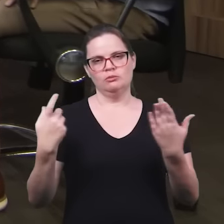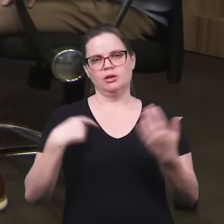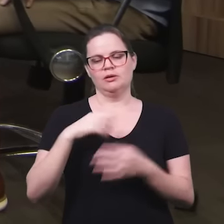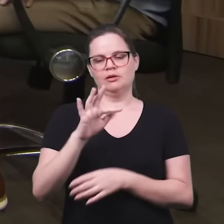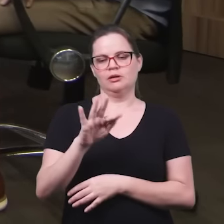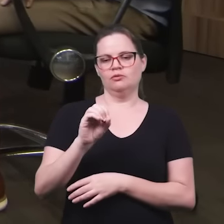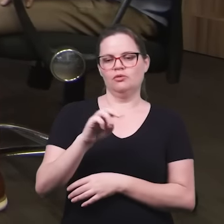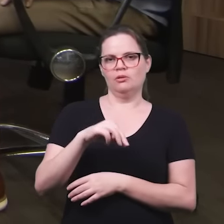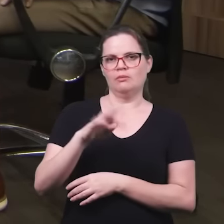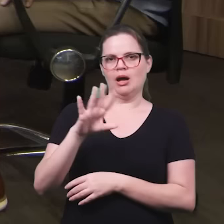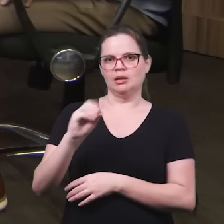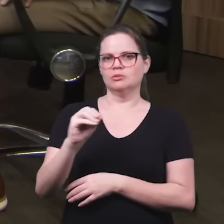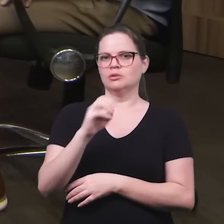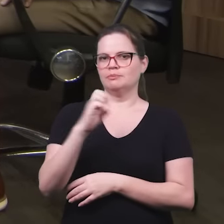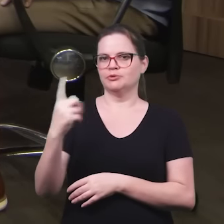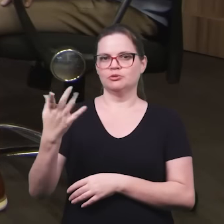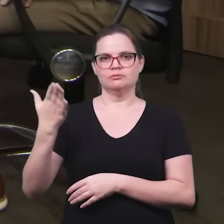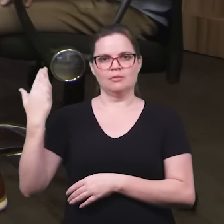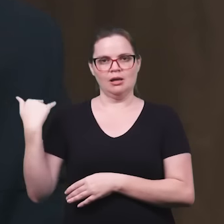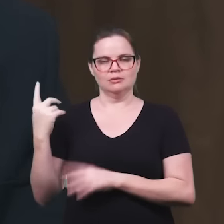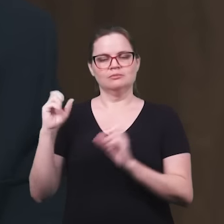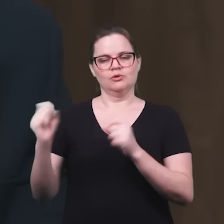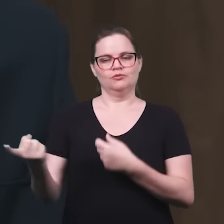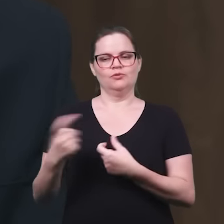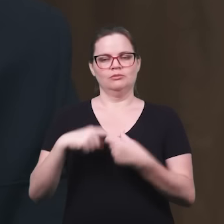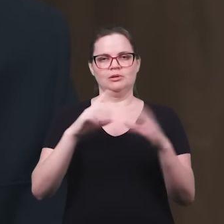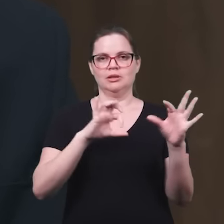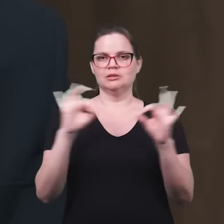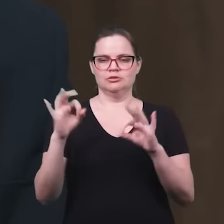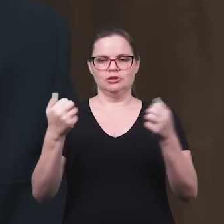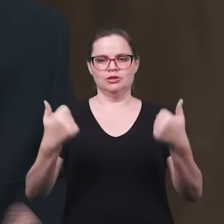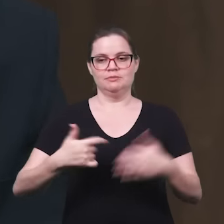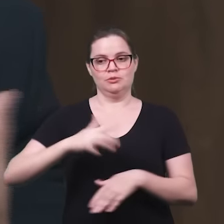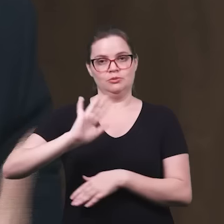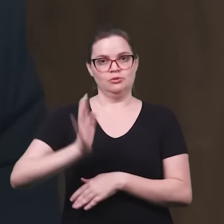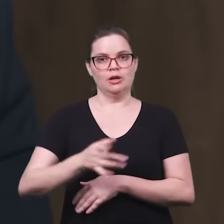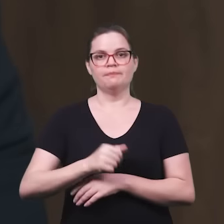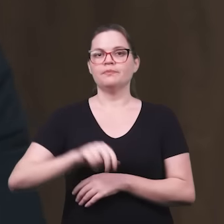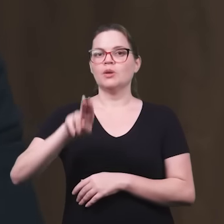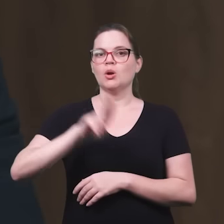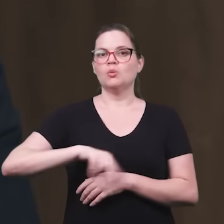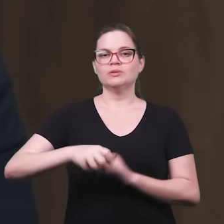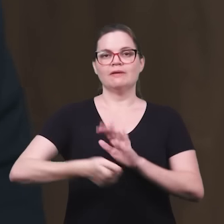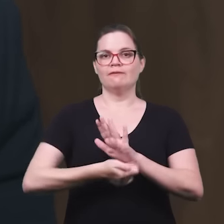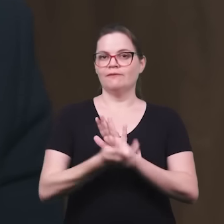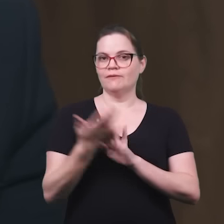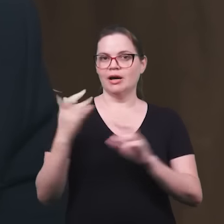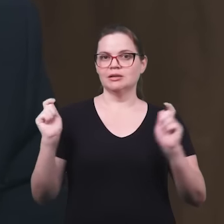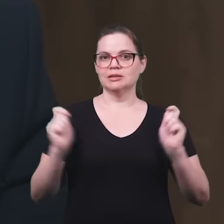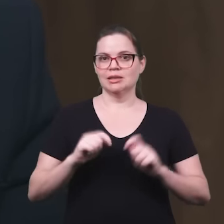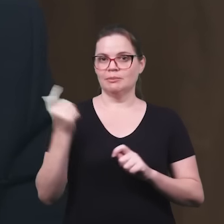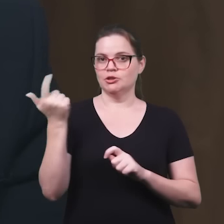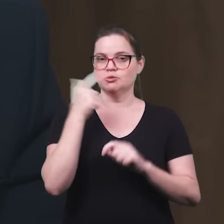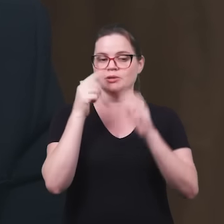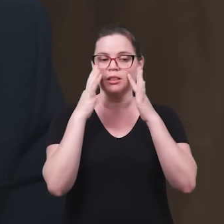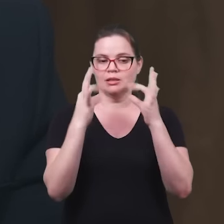que nós falamos no último programa, você pode retornar lá e assistir. Então a gente utiliza vários formatos para que tenha essa